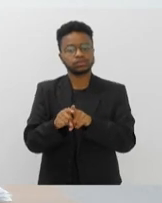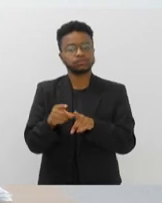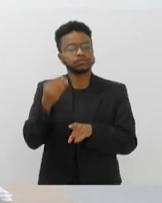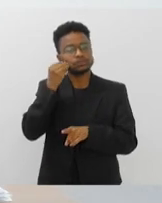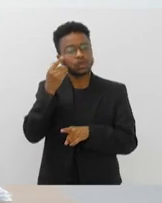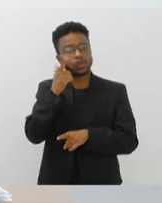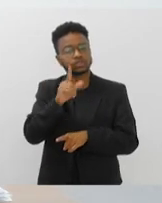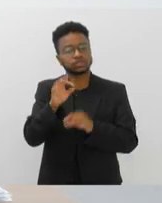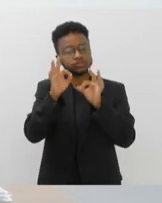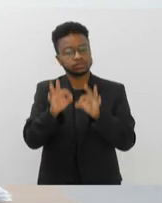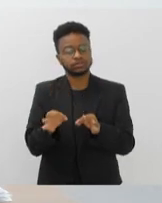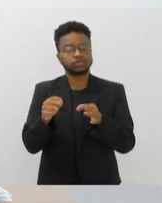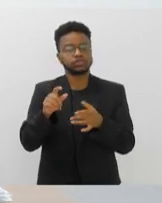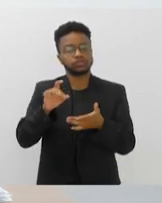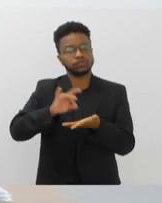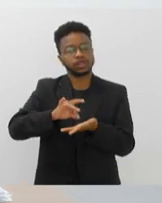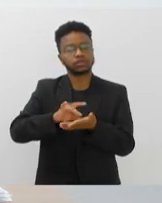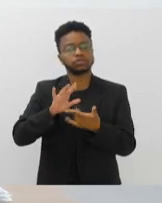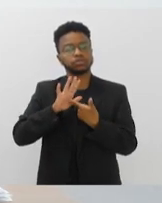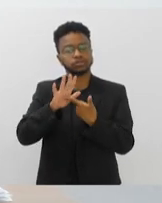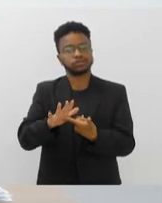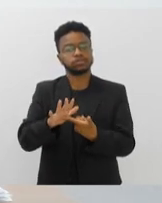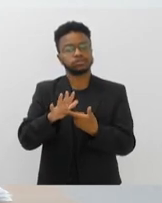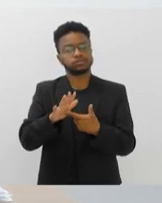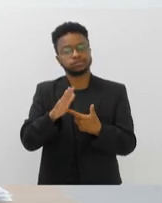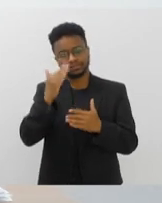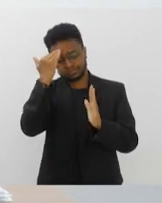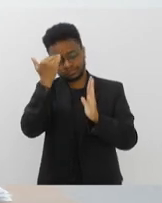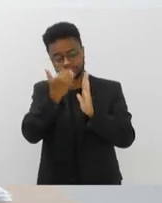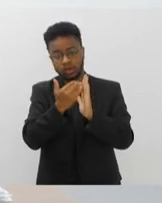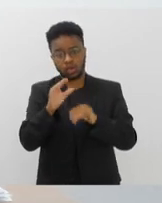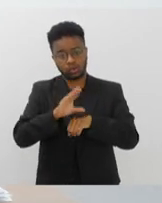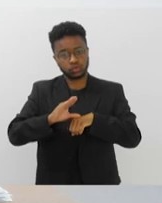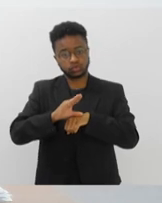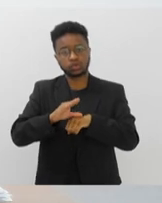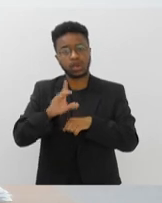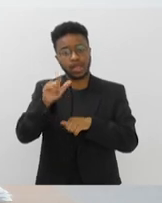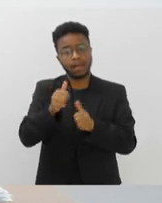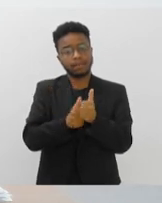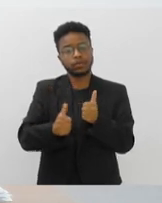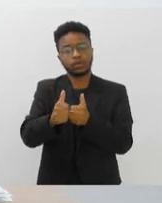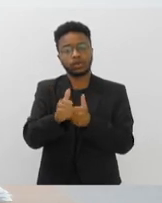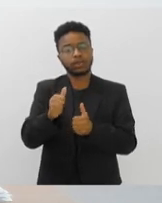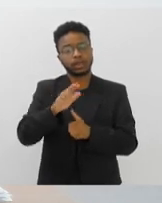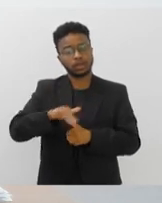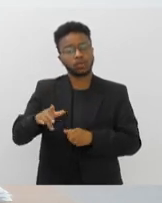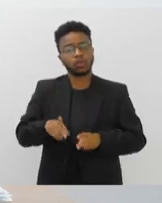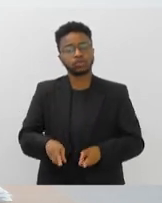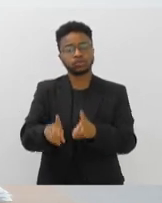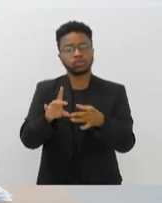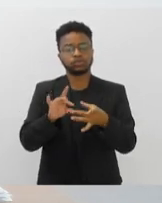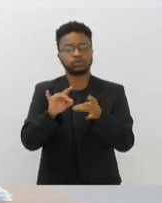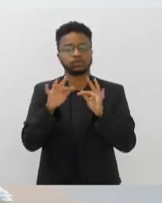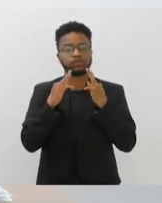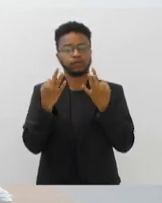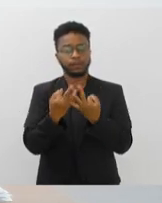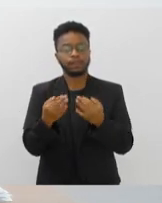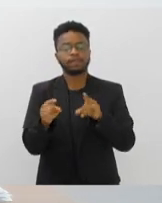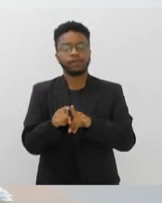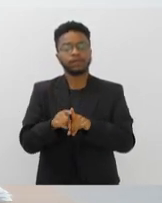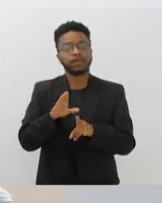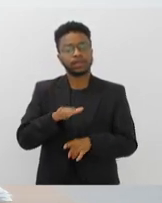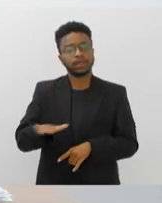dar efetividade a Esse princípio constitucional da prioridade absoluta da criança ser mantida na família da criança ter o